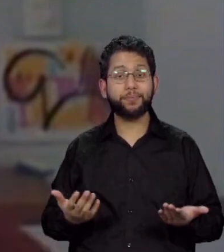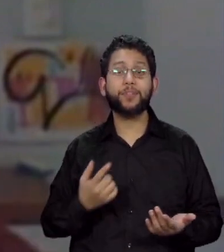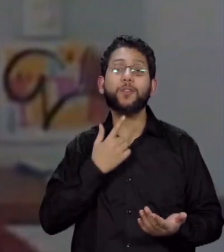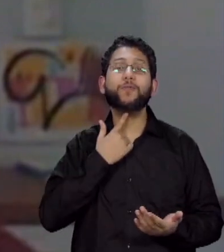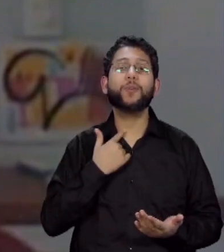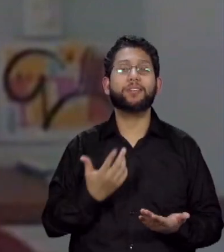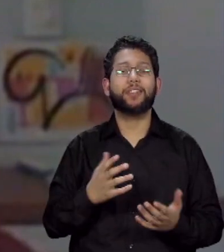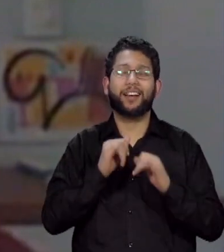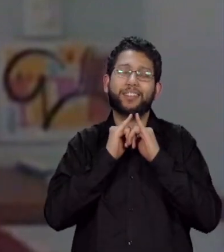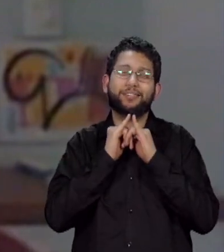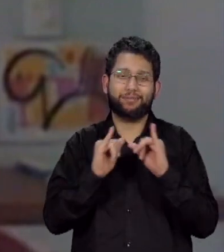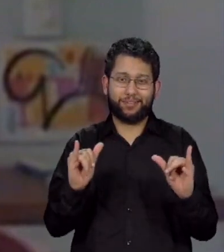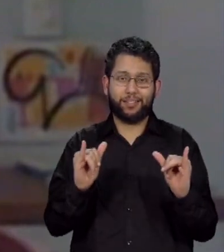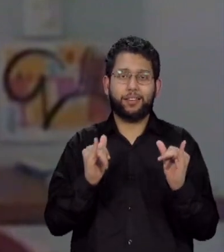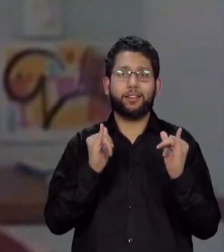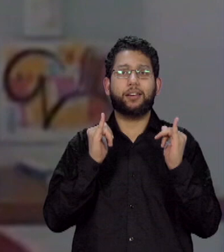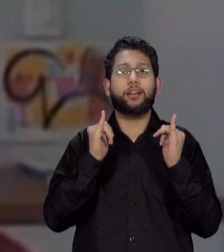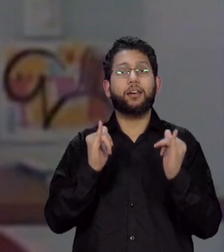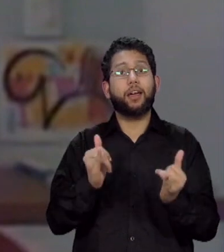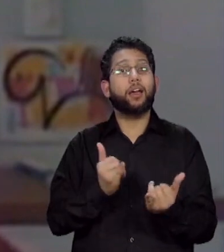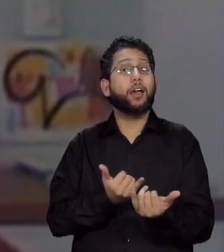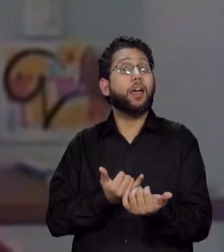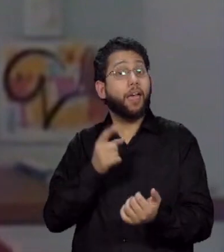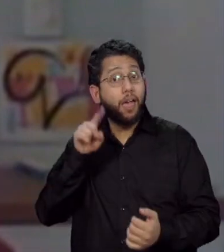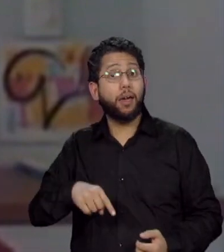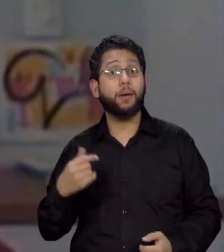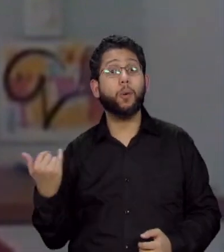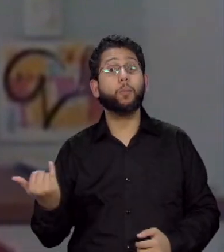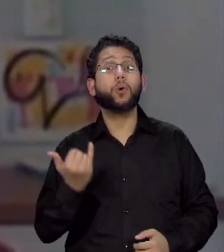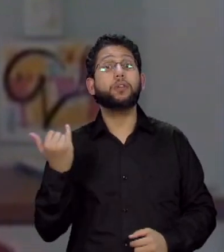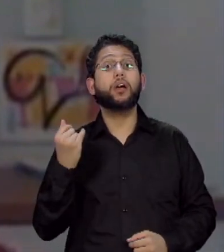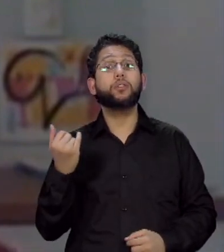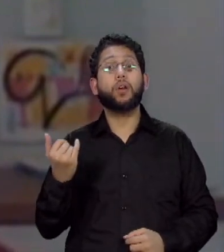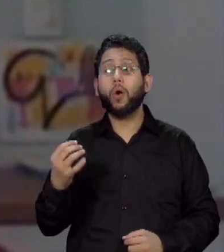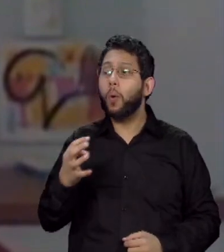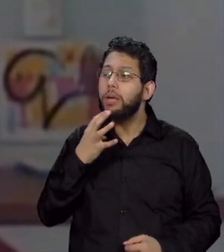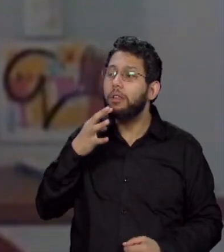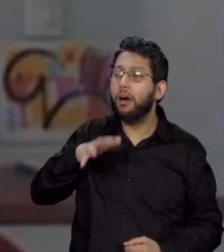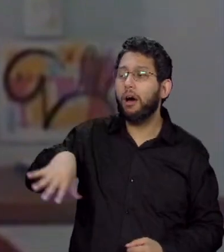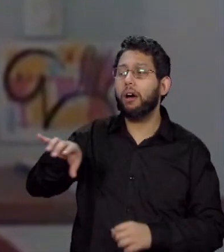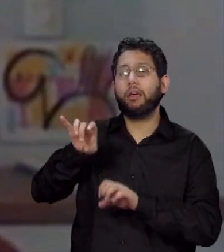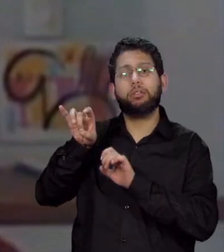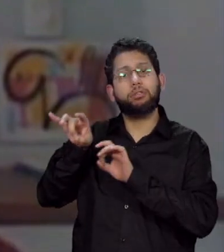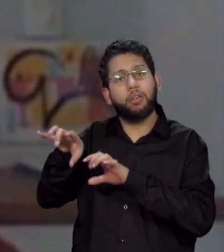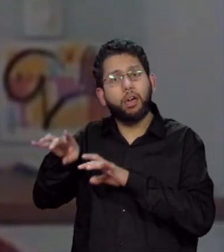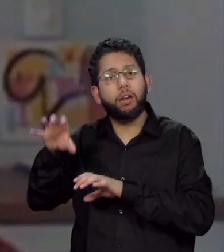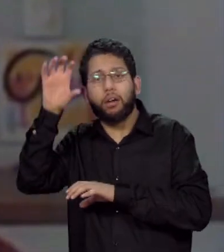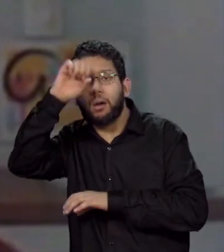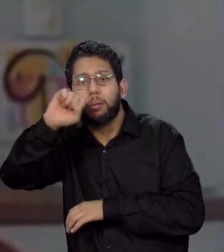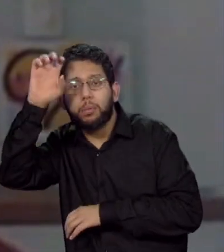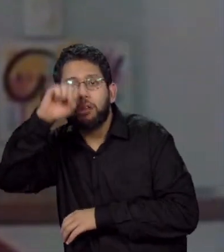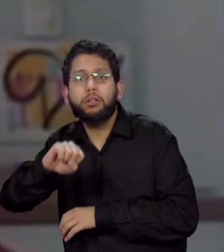Queria dizer que igualmente importantes são os conhecimentos técnicos e